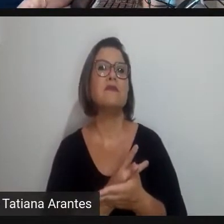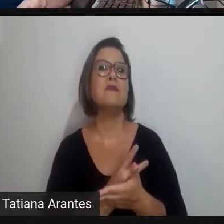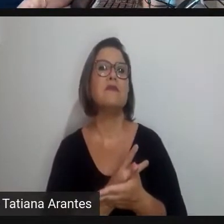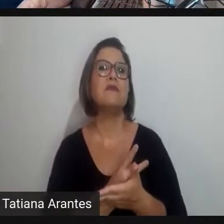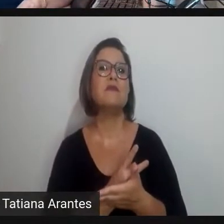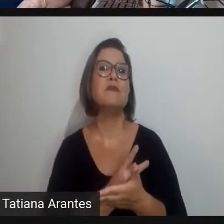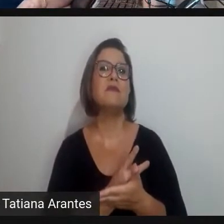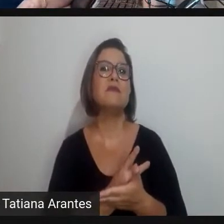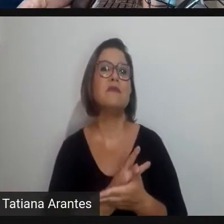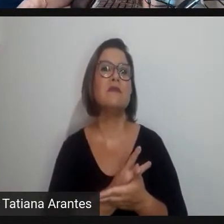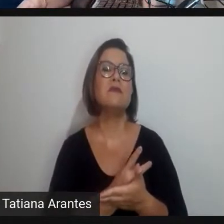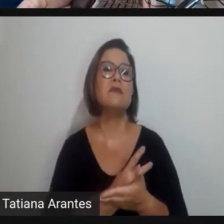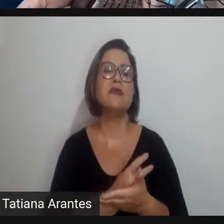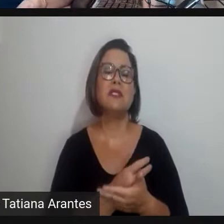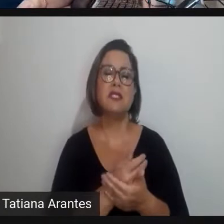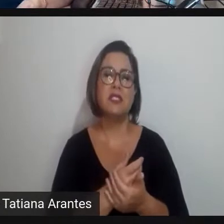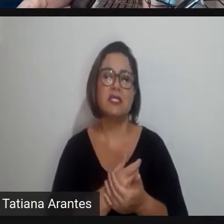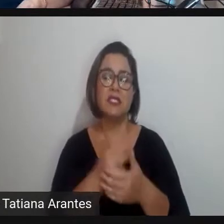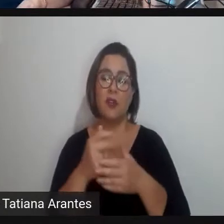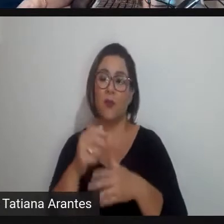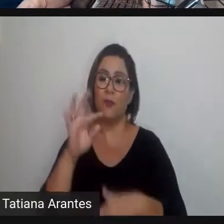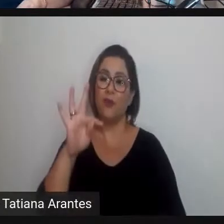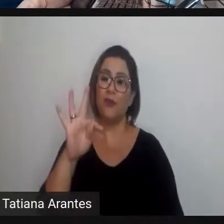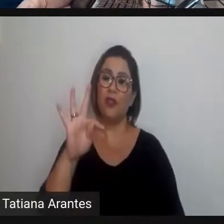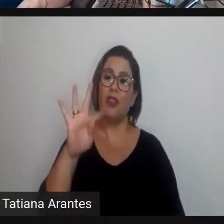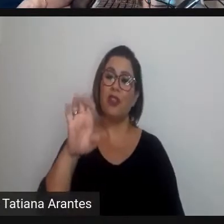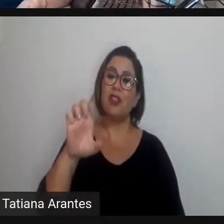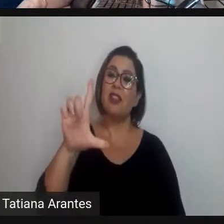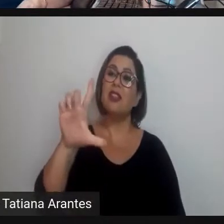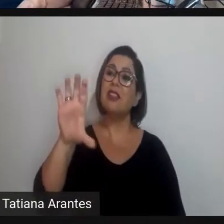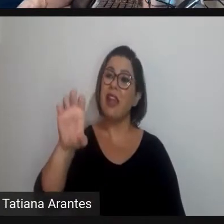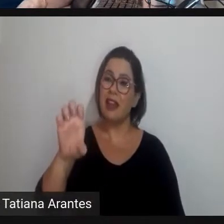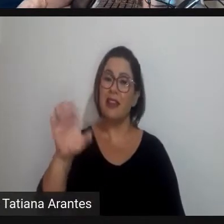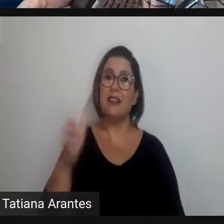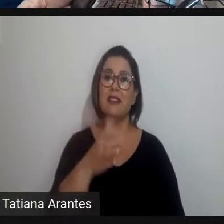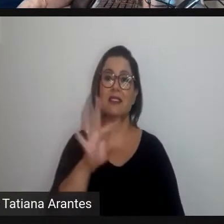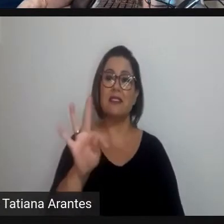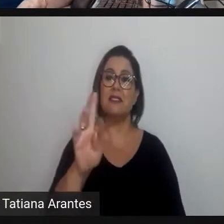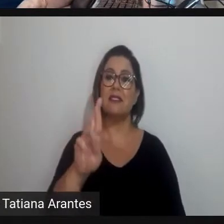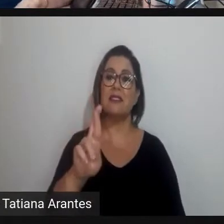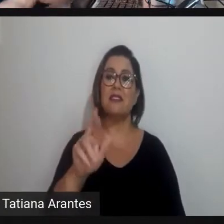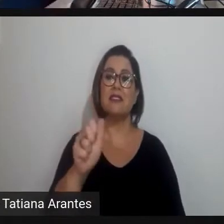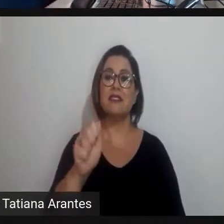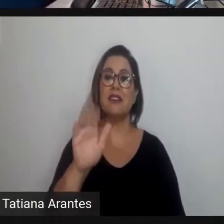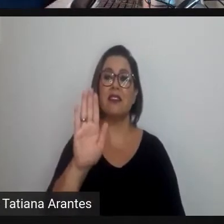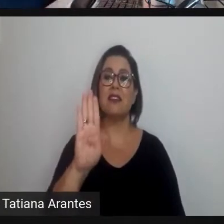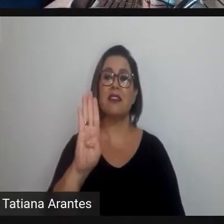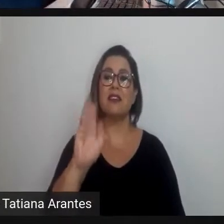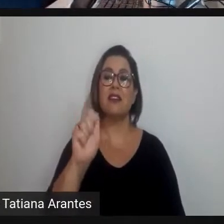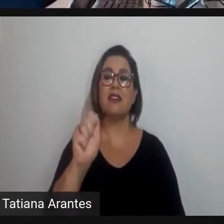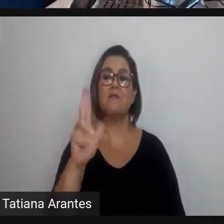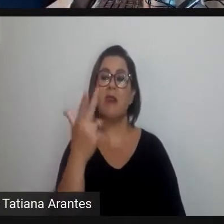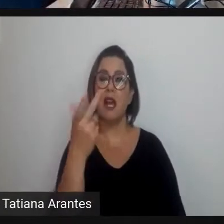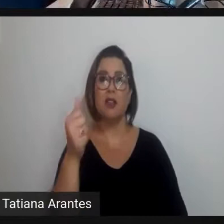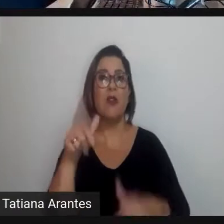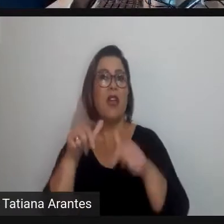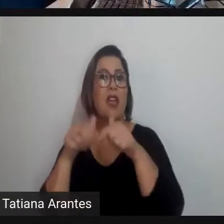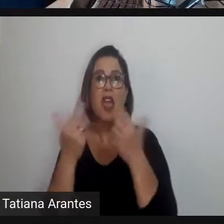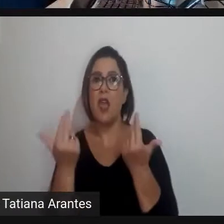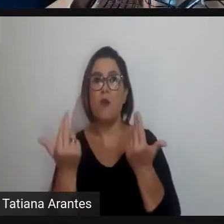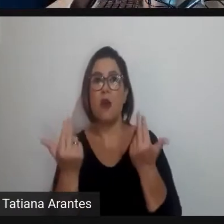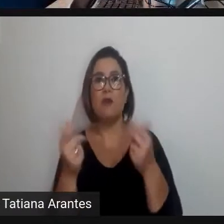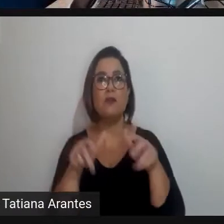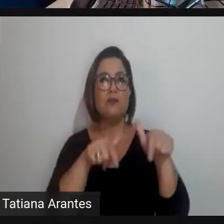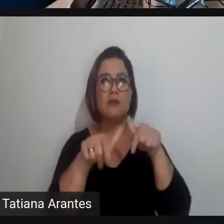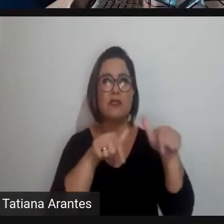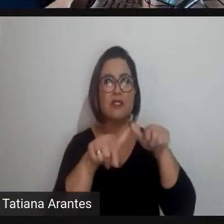o teletrabalho, né, o trabalho remoto, então, ele pode ser realizado isso é do ponto de vista didático, né?